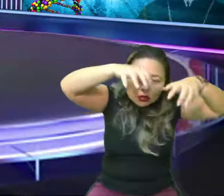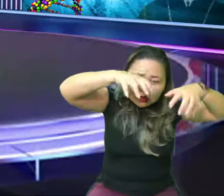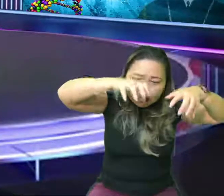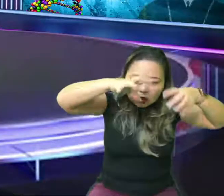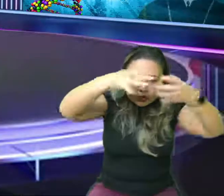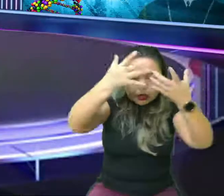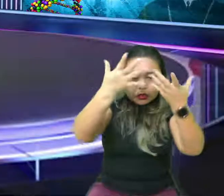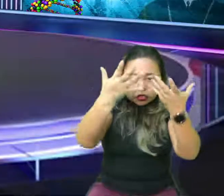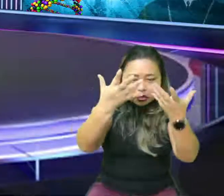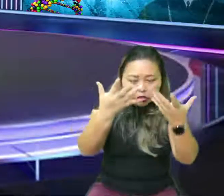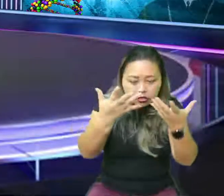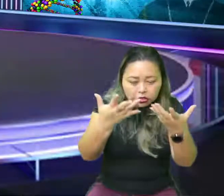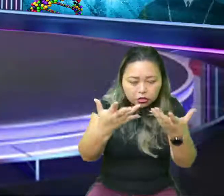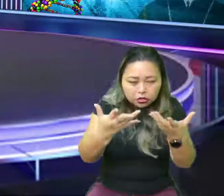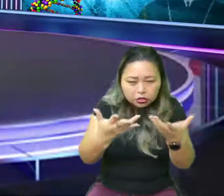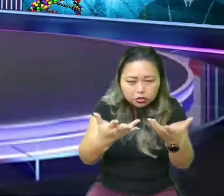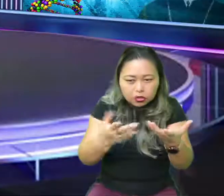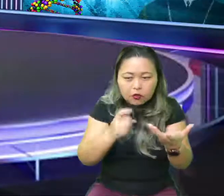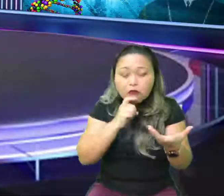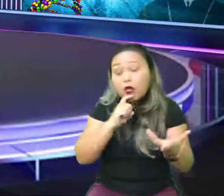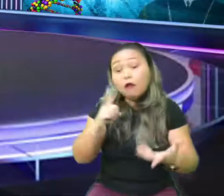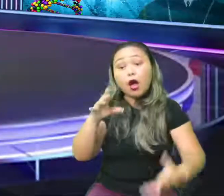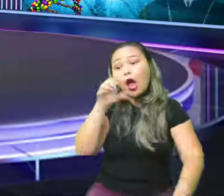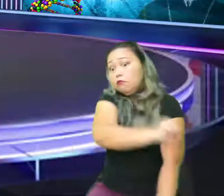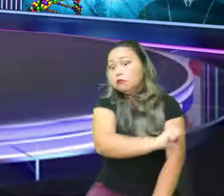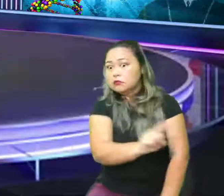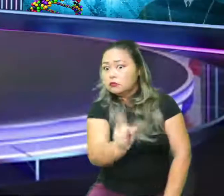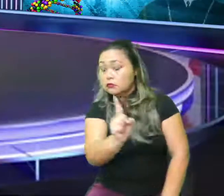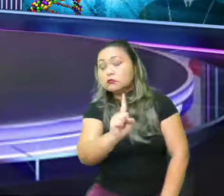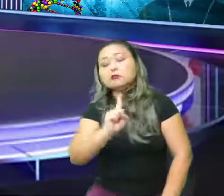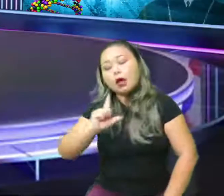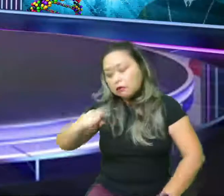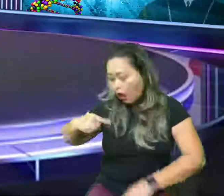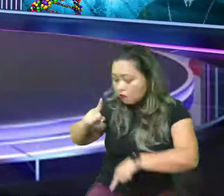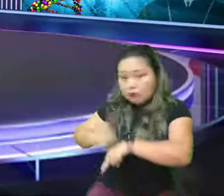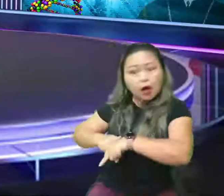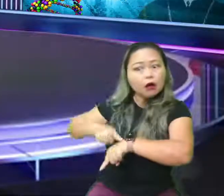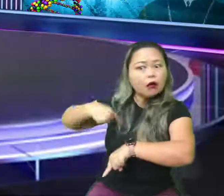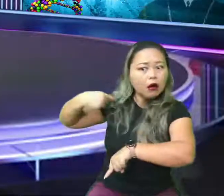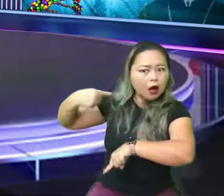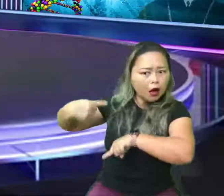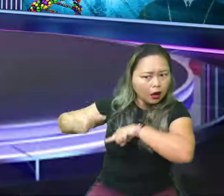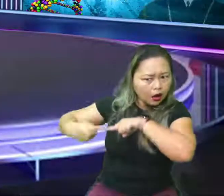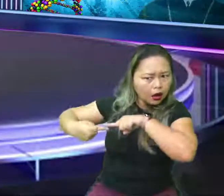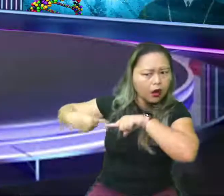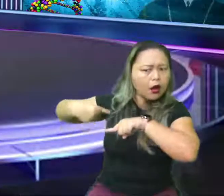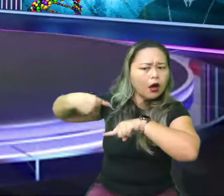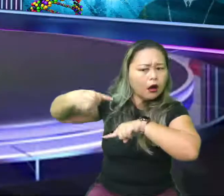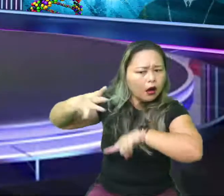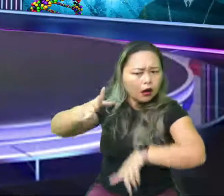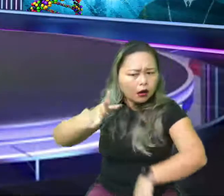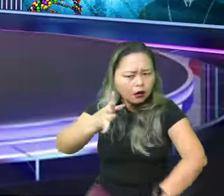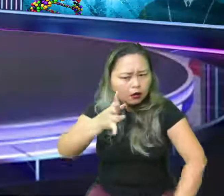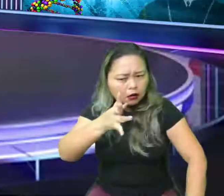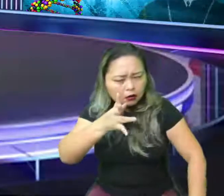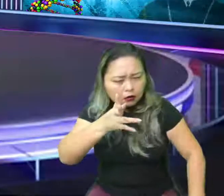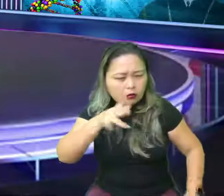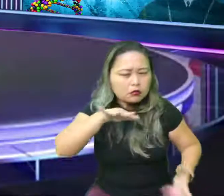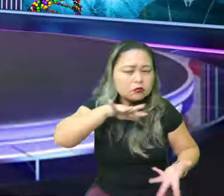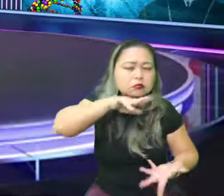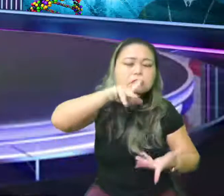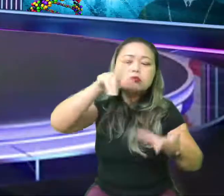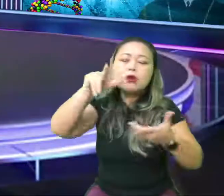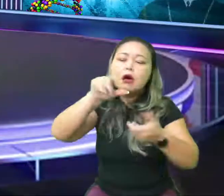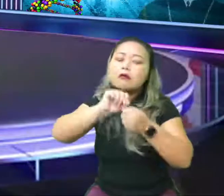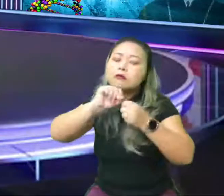de resfriamento. Não foi da noite para o dia, né, galera? Houve um tempo, tá? Para isso estar acontecendo. Então, a Terra foi